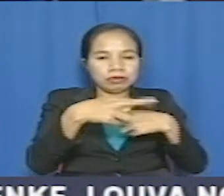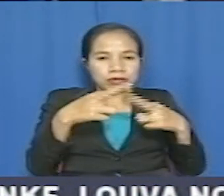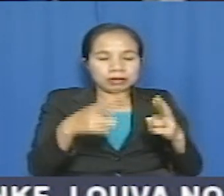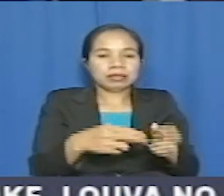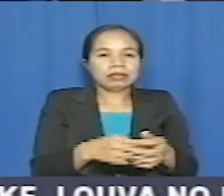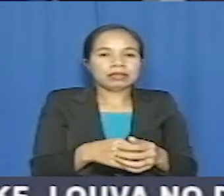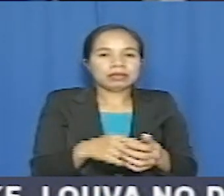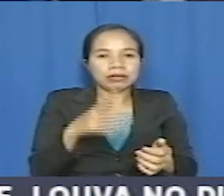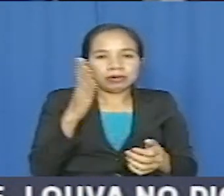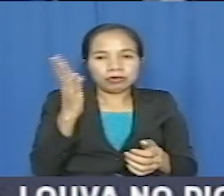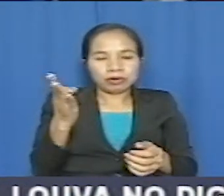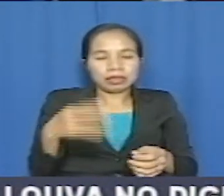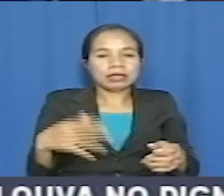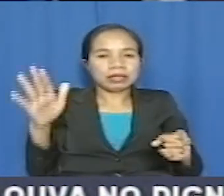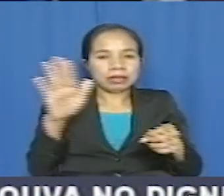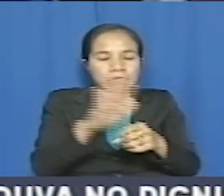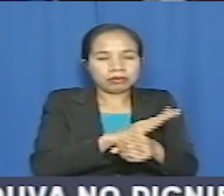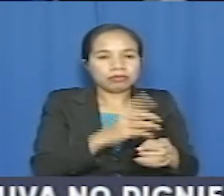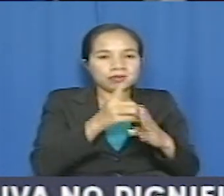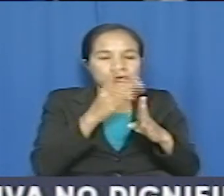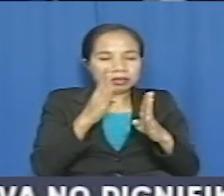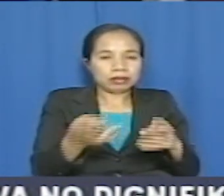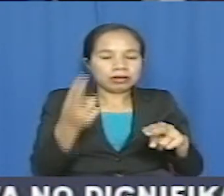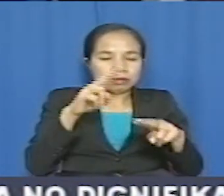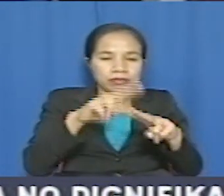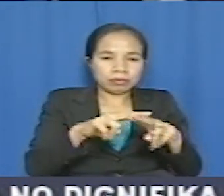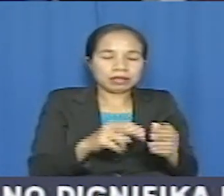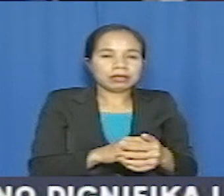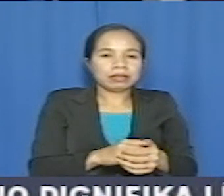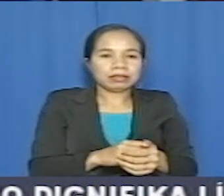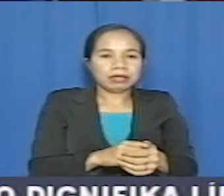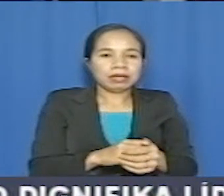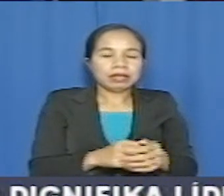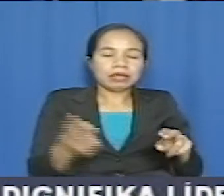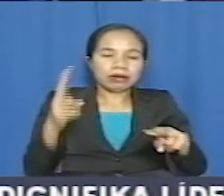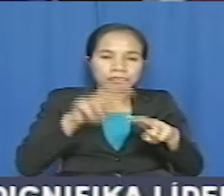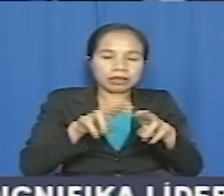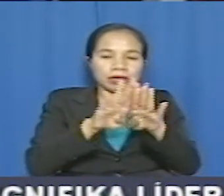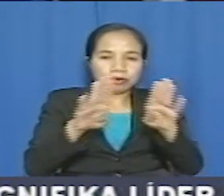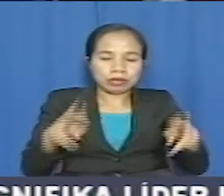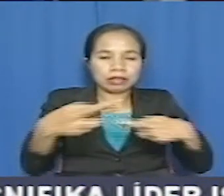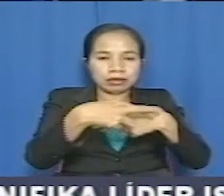na cono to o diretor atualmente agora né mas nem loquetan e tenha sala